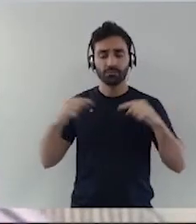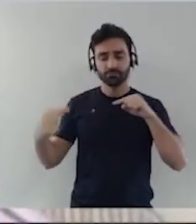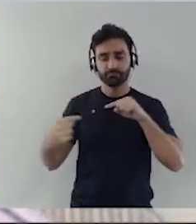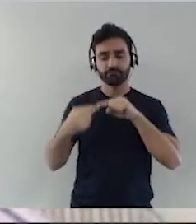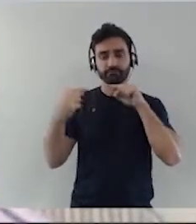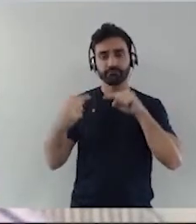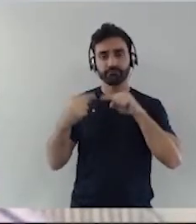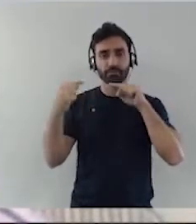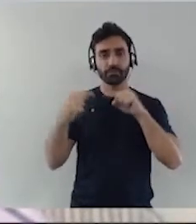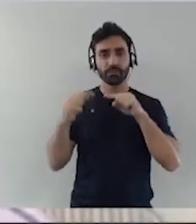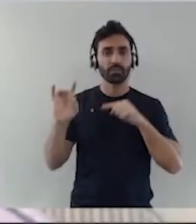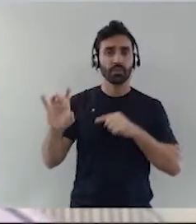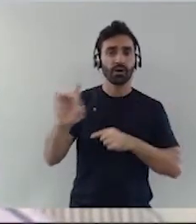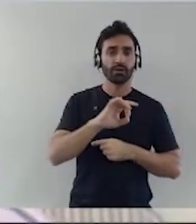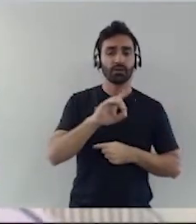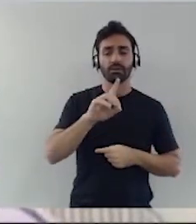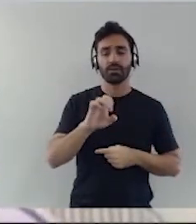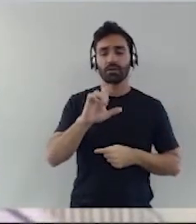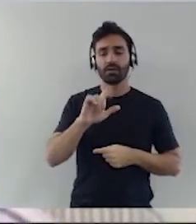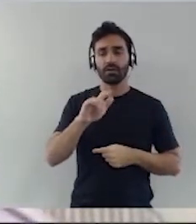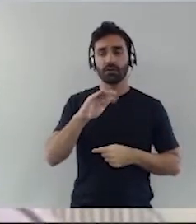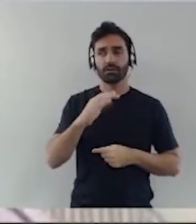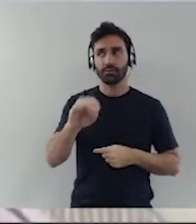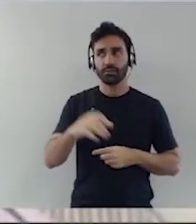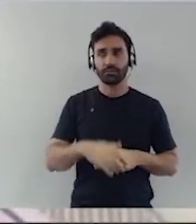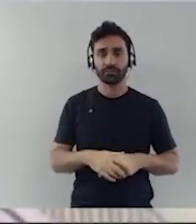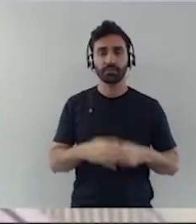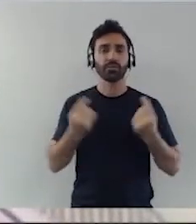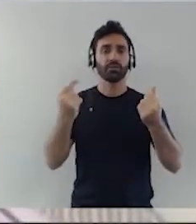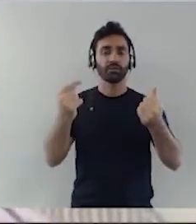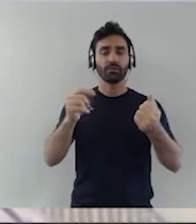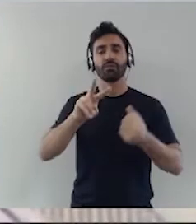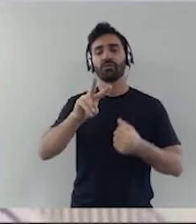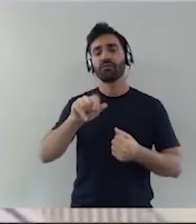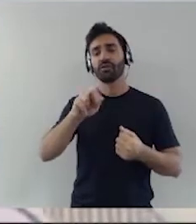das delegações. Então, remuneração